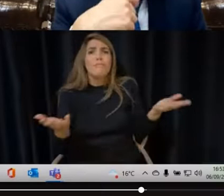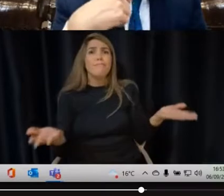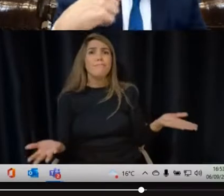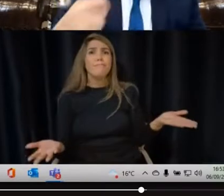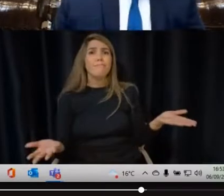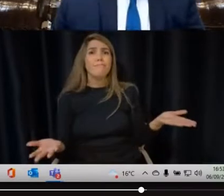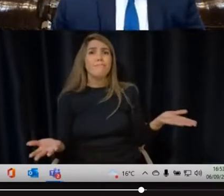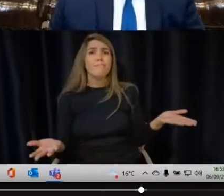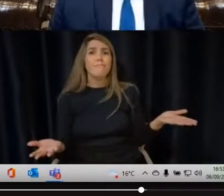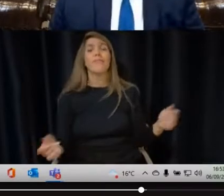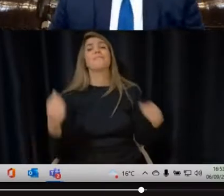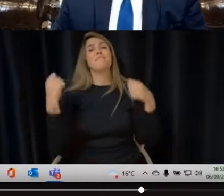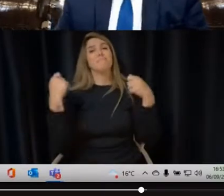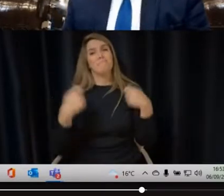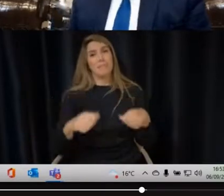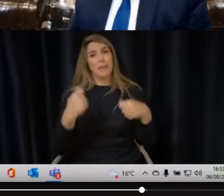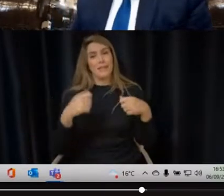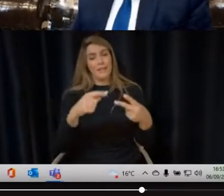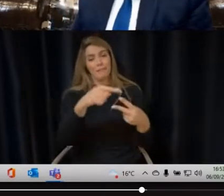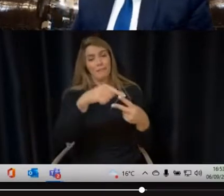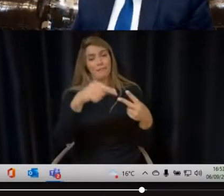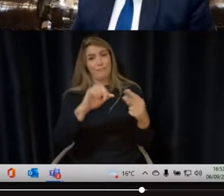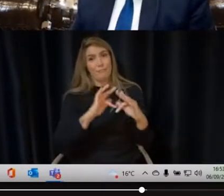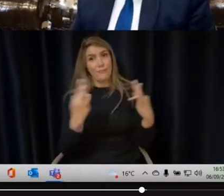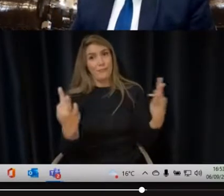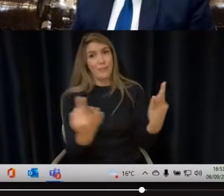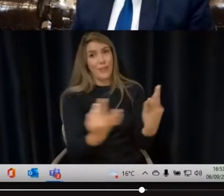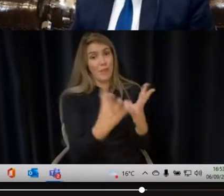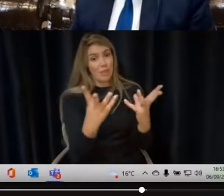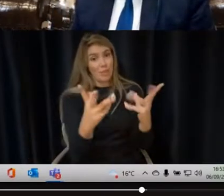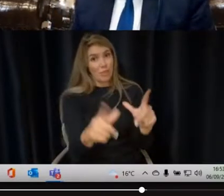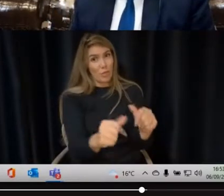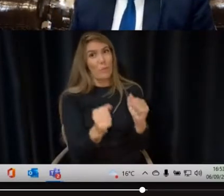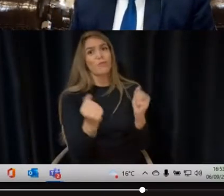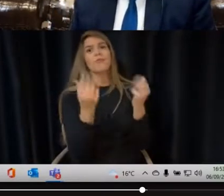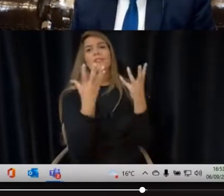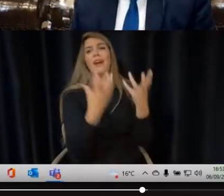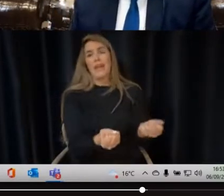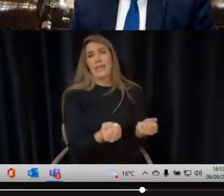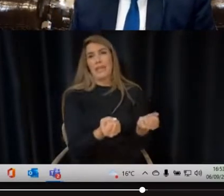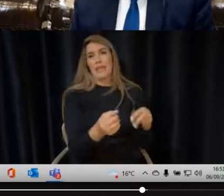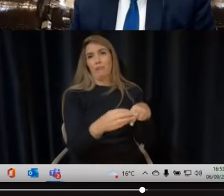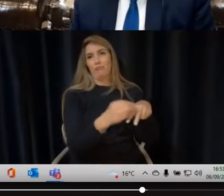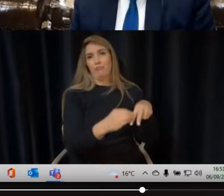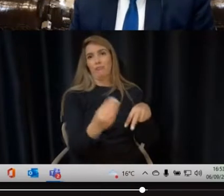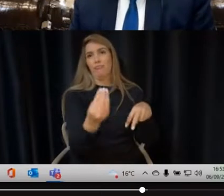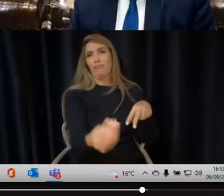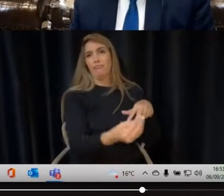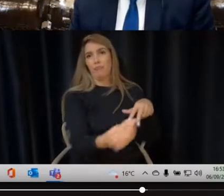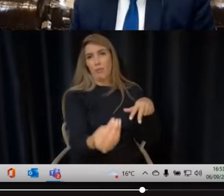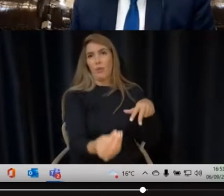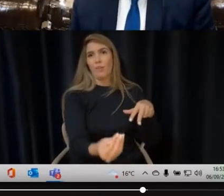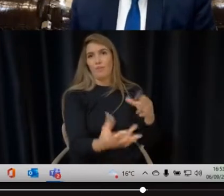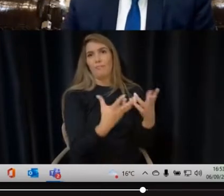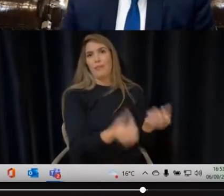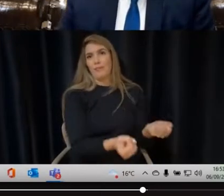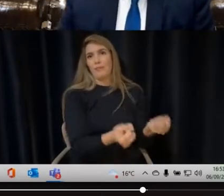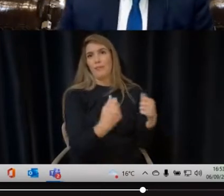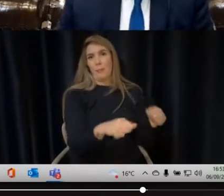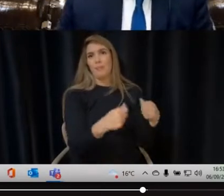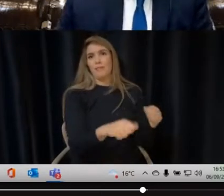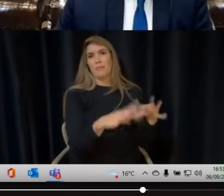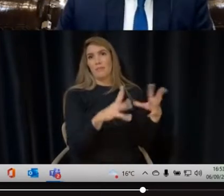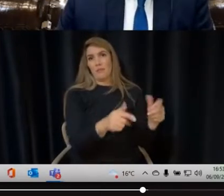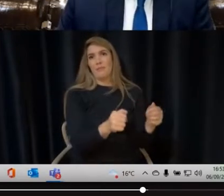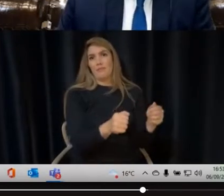Precisa ter o consenso entre todos os familiares, né? Aí vocês vão falar, nossa, com o número de pacientes que tem aguardando para transplante,